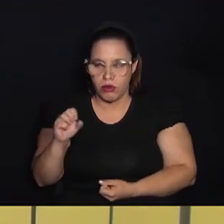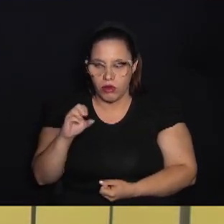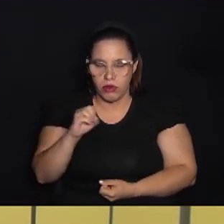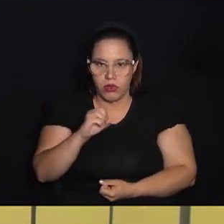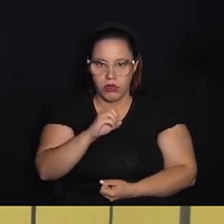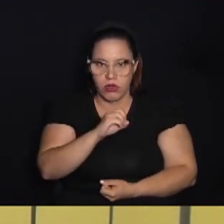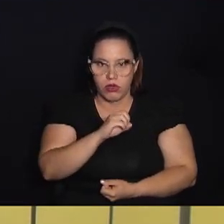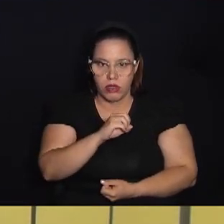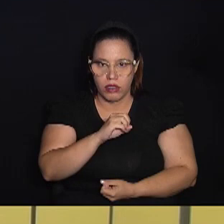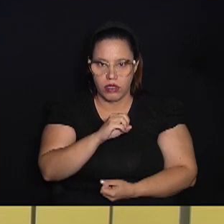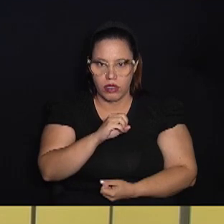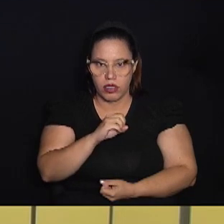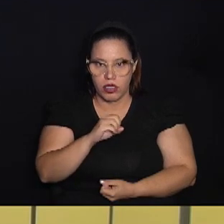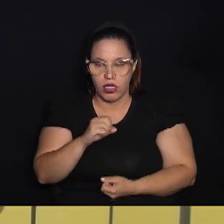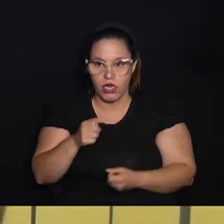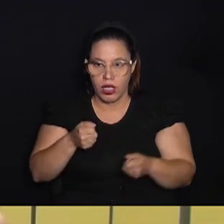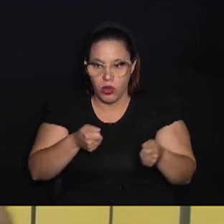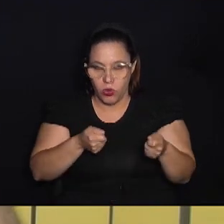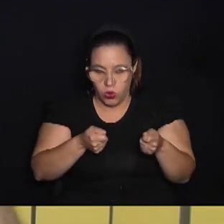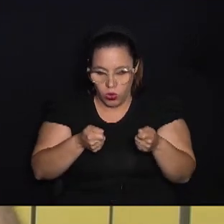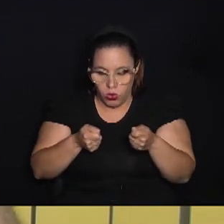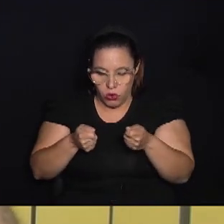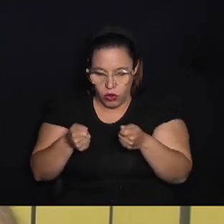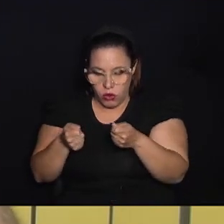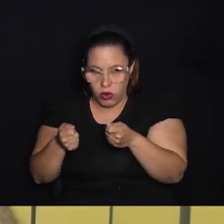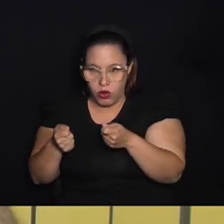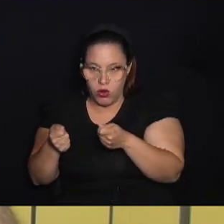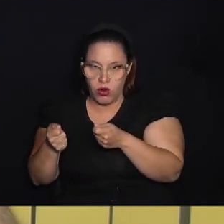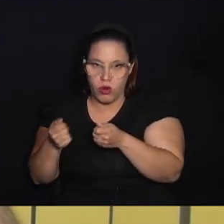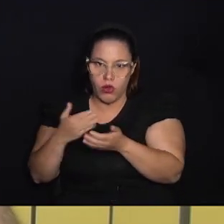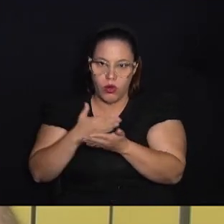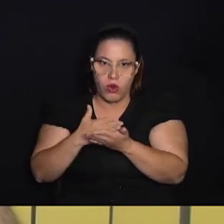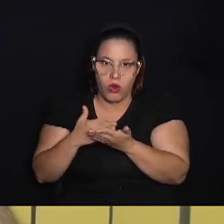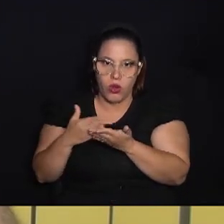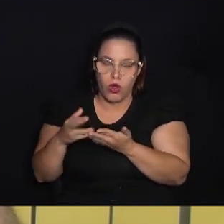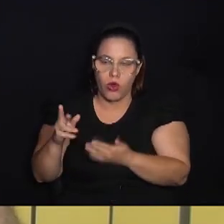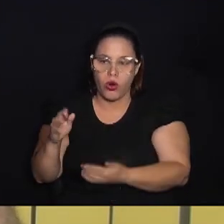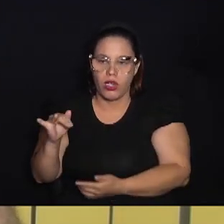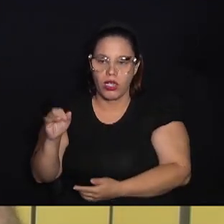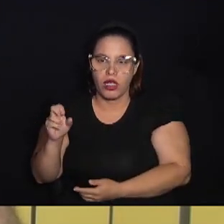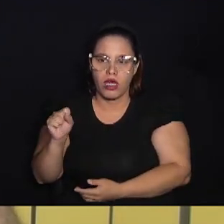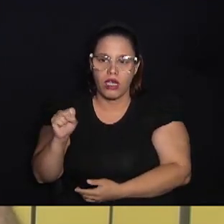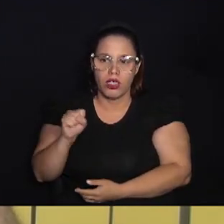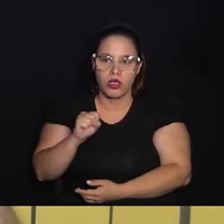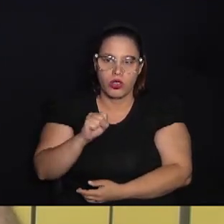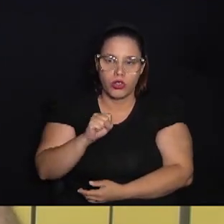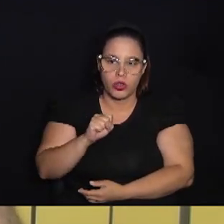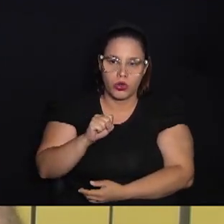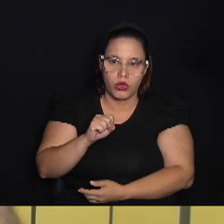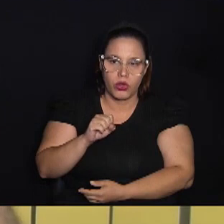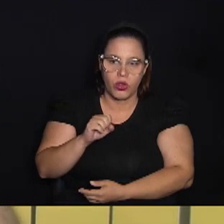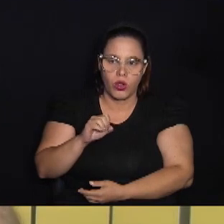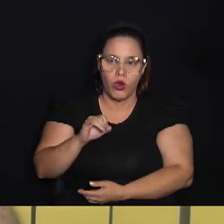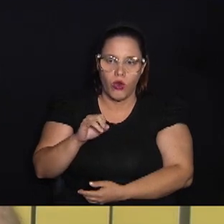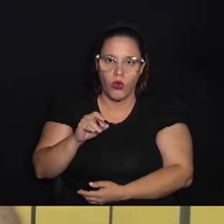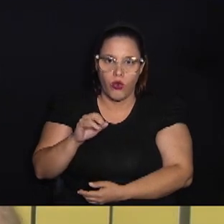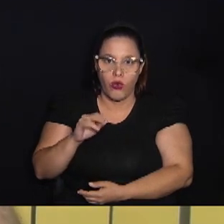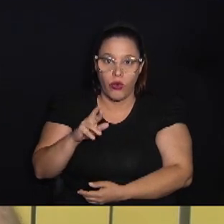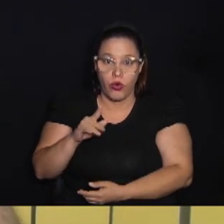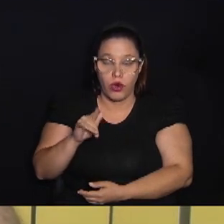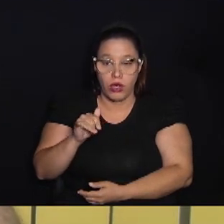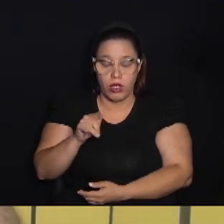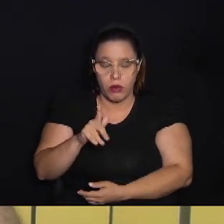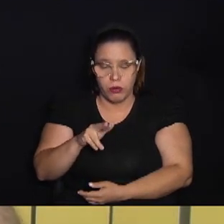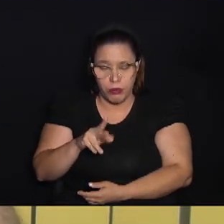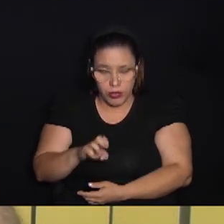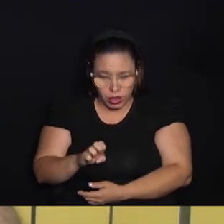com skif que levava caixão então a gente reproduziu um cortejo fúnebre que sai da Igreja Luterana que fica lá perto de Viracopos